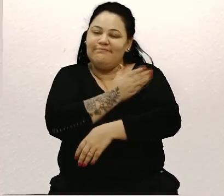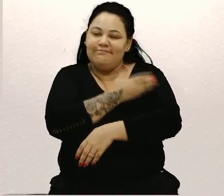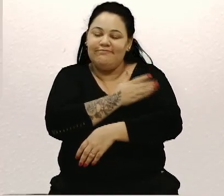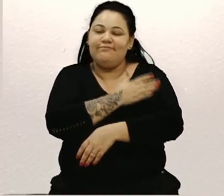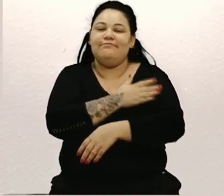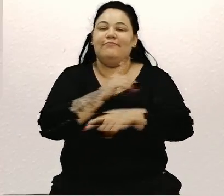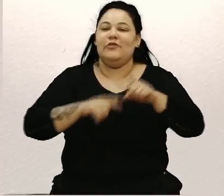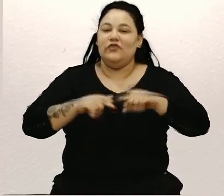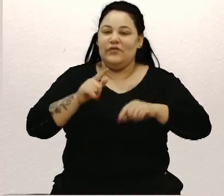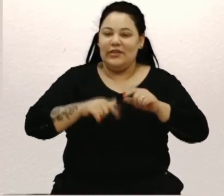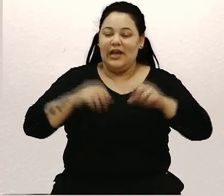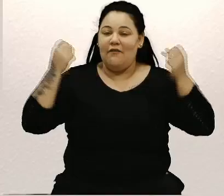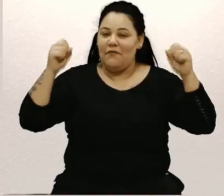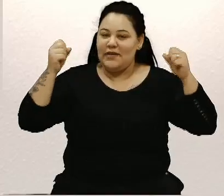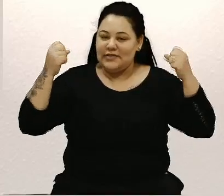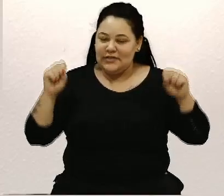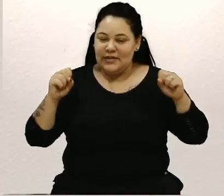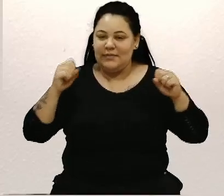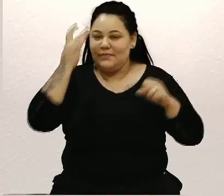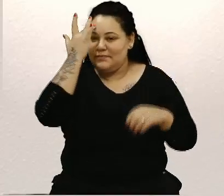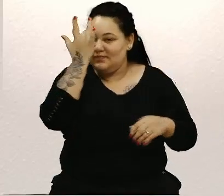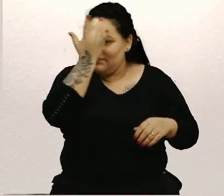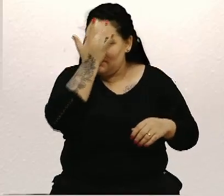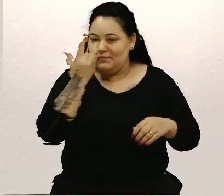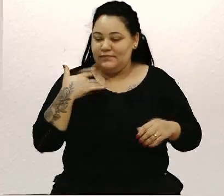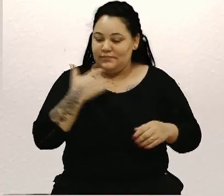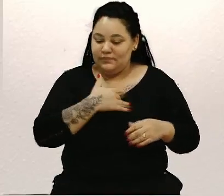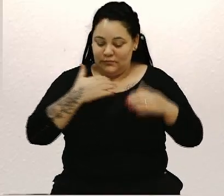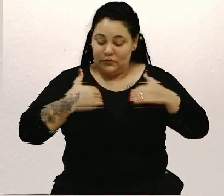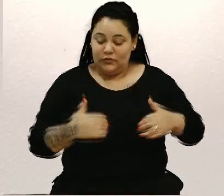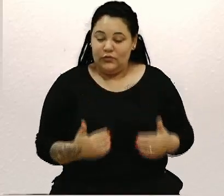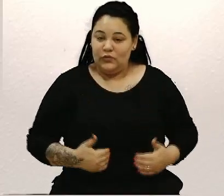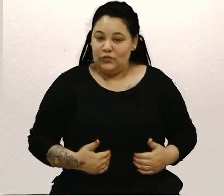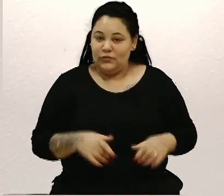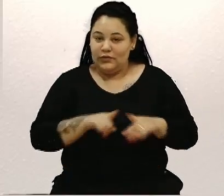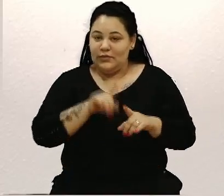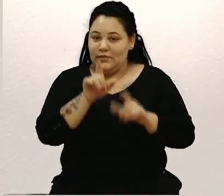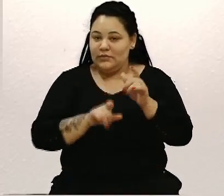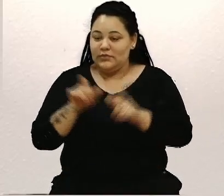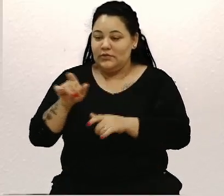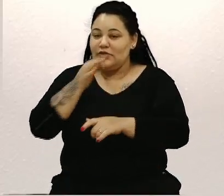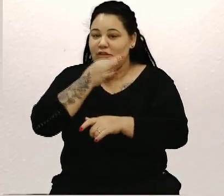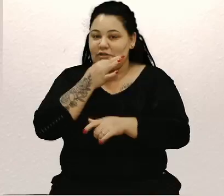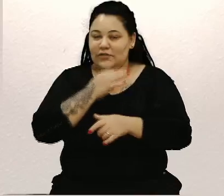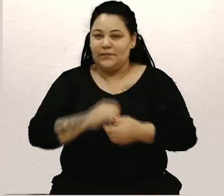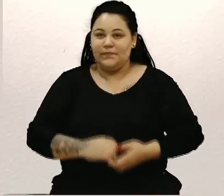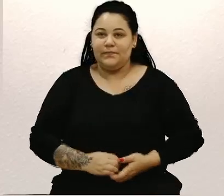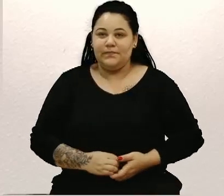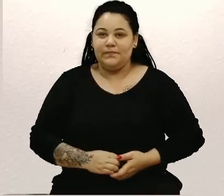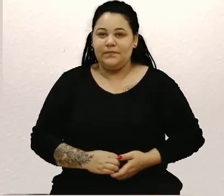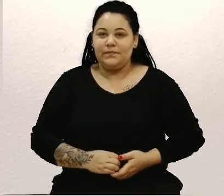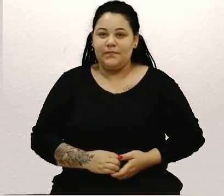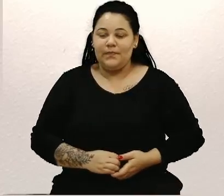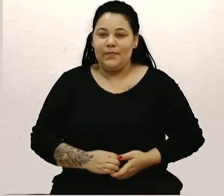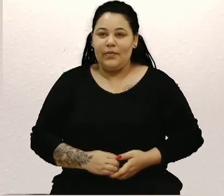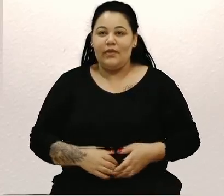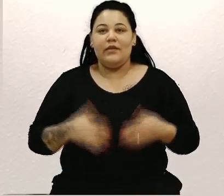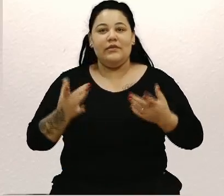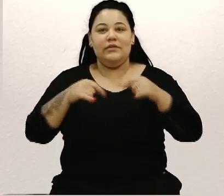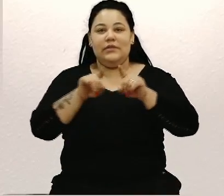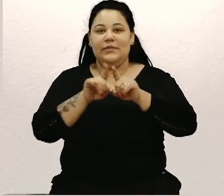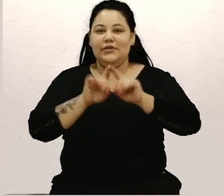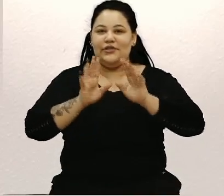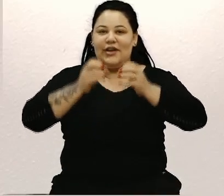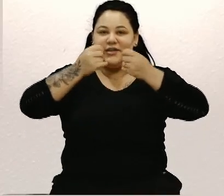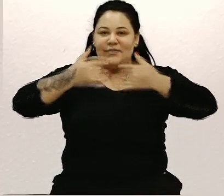saúde física e mental dos cidadãos caxienses. De Caxias. Por fim, diante do